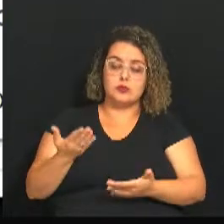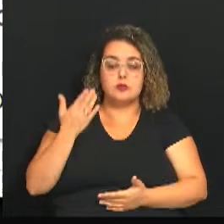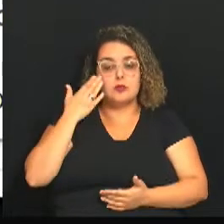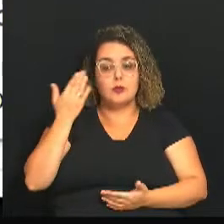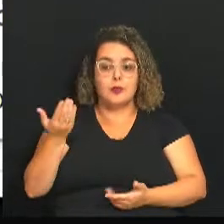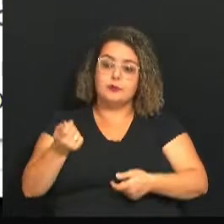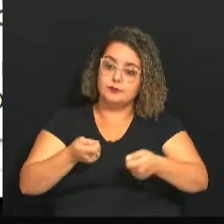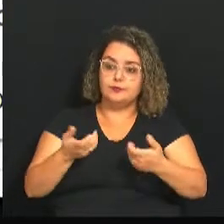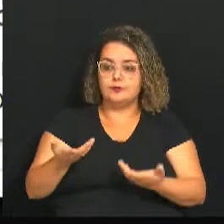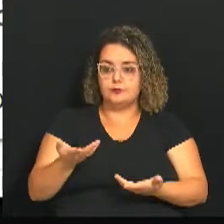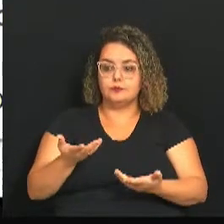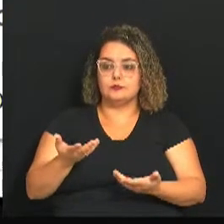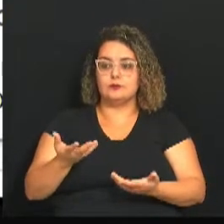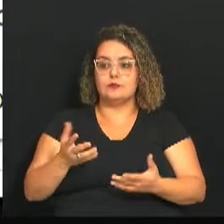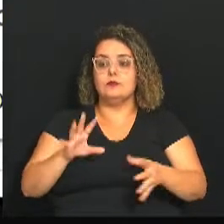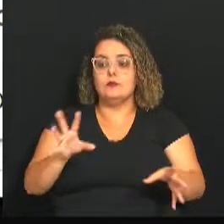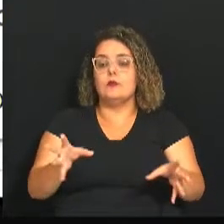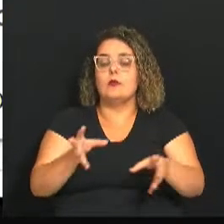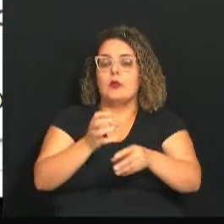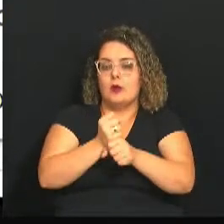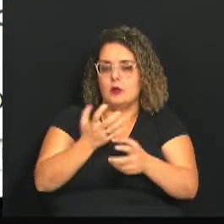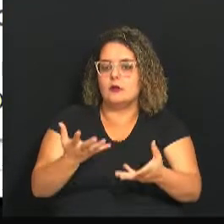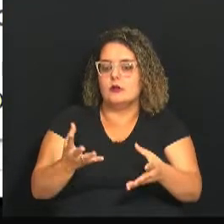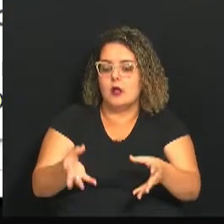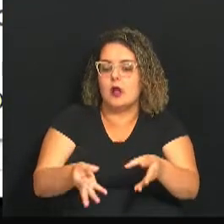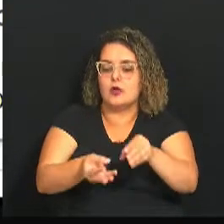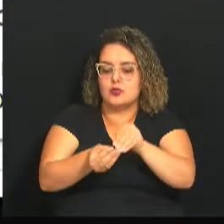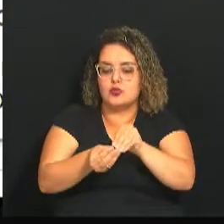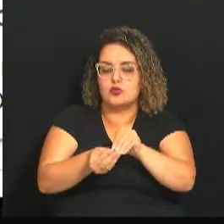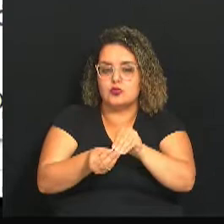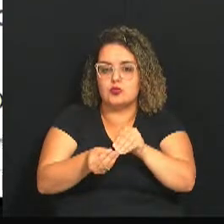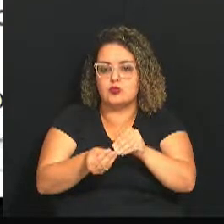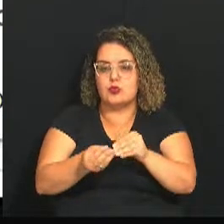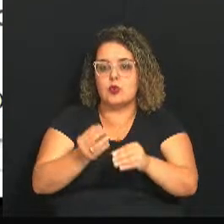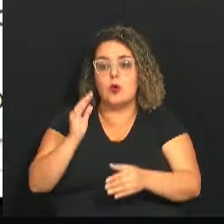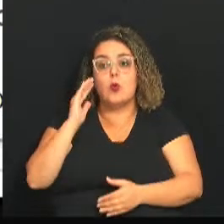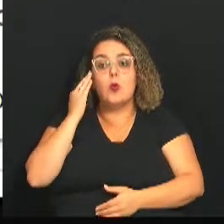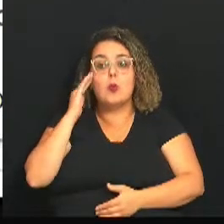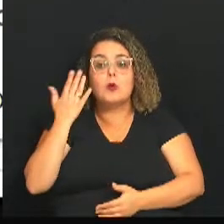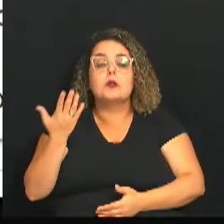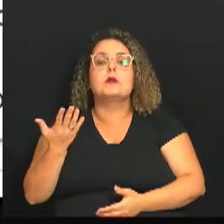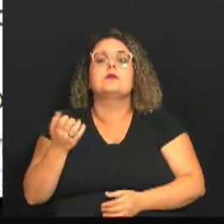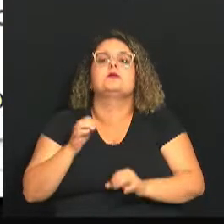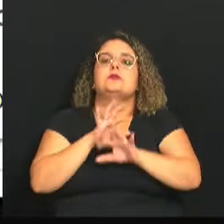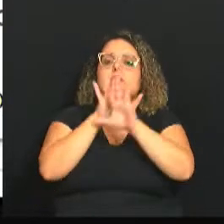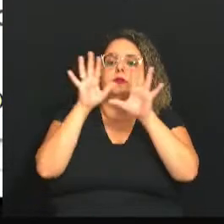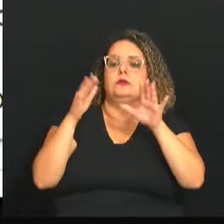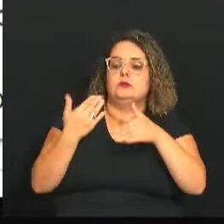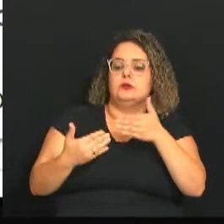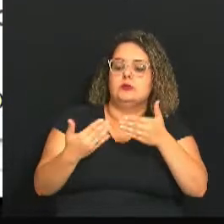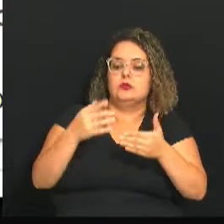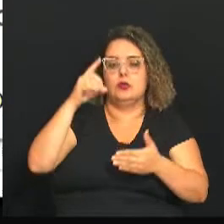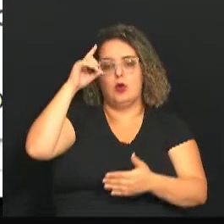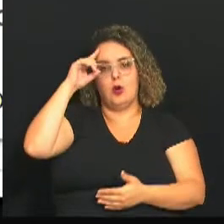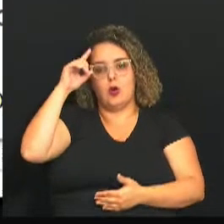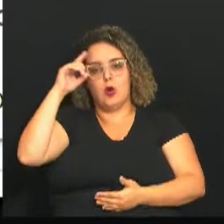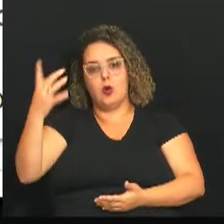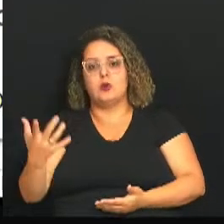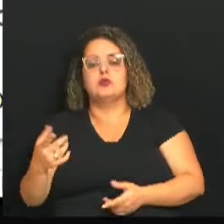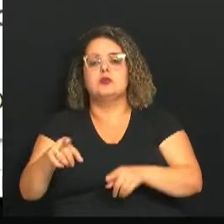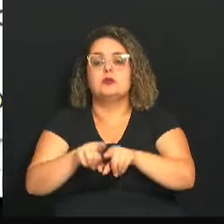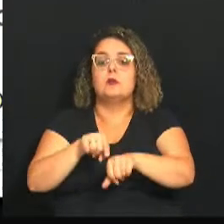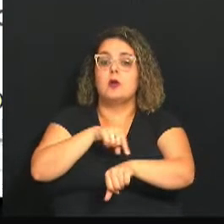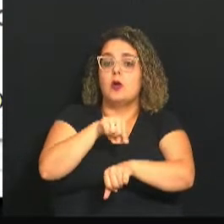esse entendimento dos processos físicos e de como eles devem se desenrolar nas próximas horas e dias, e formula,